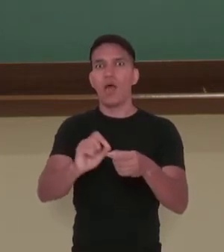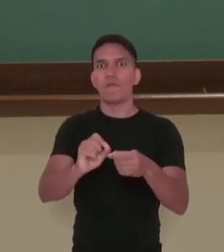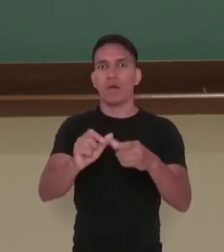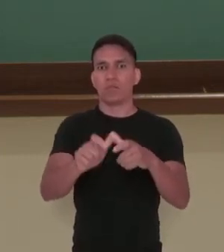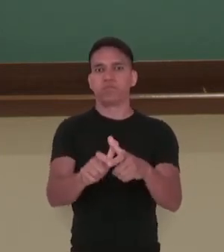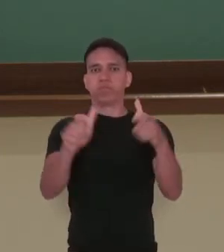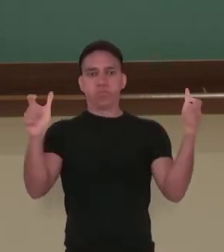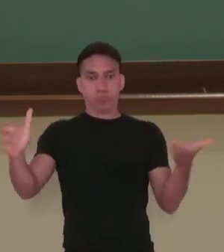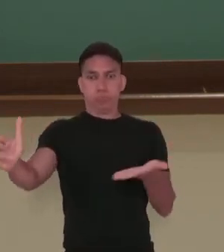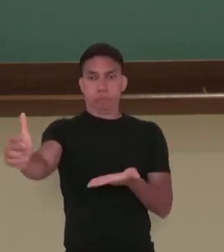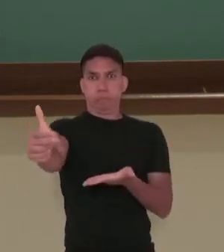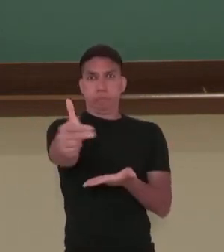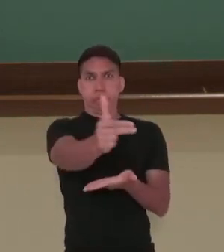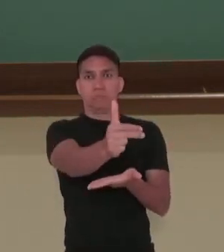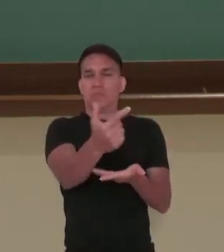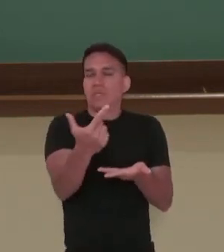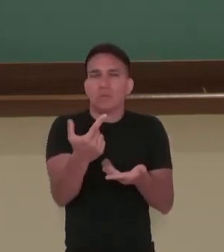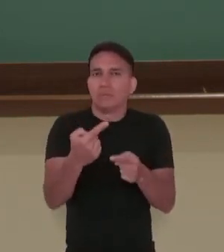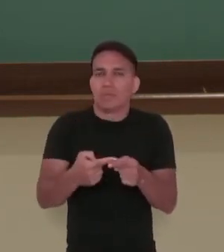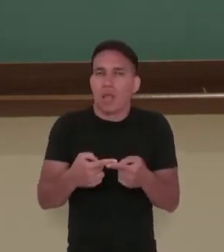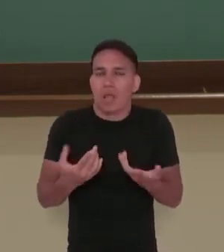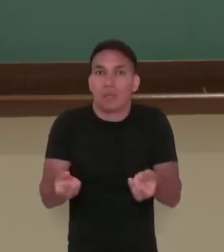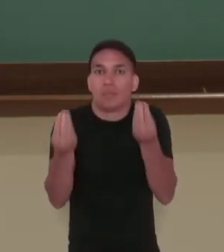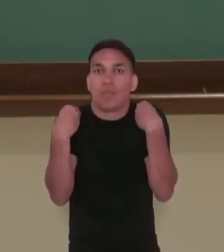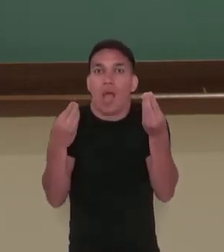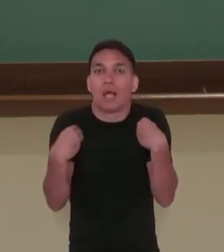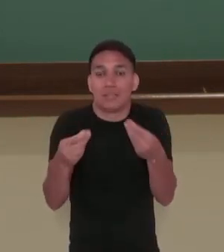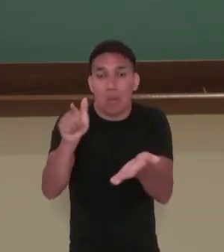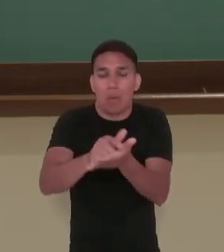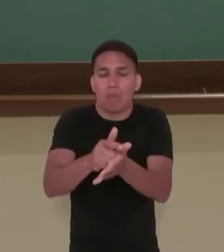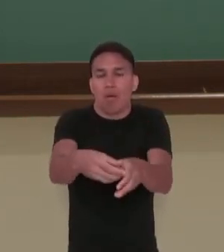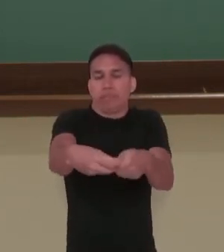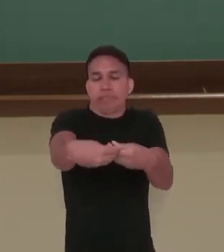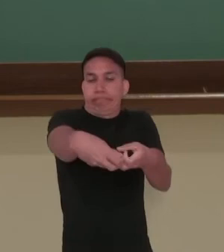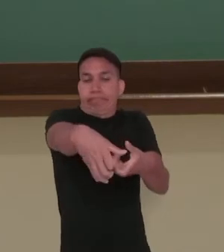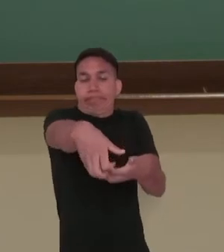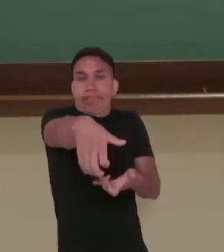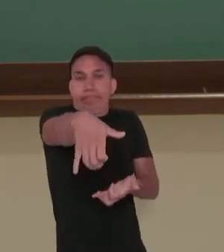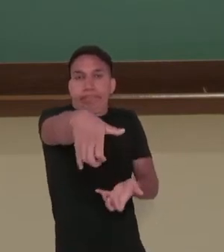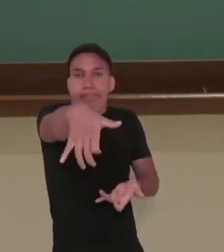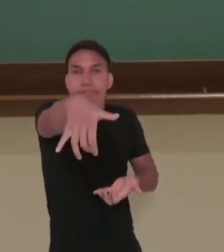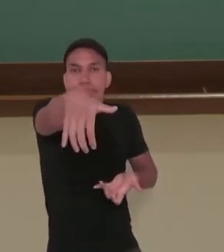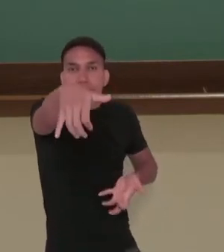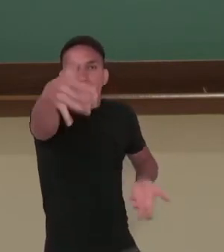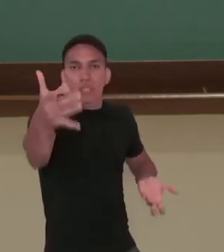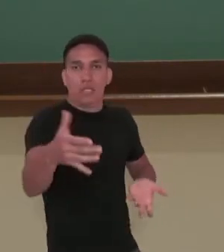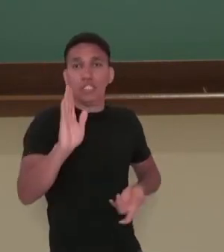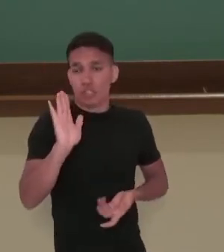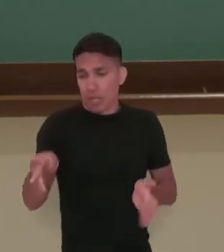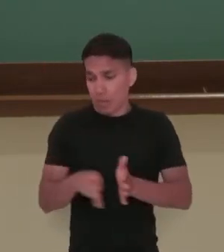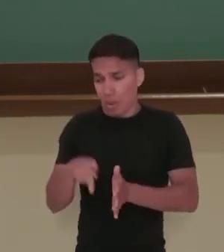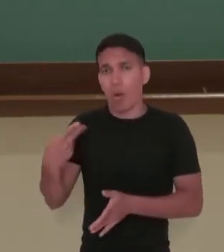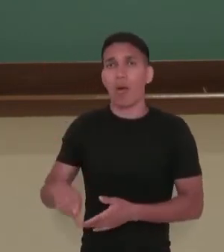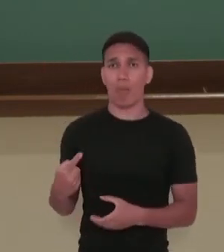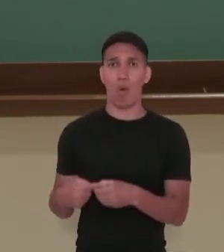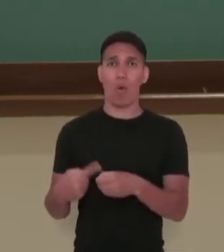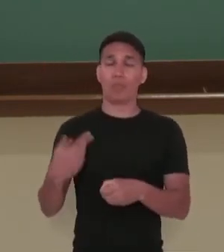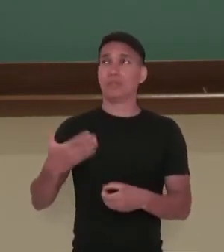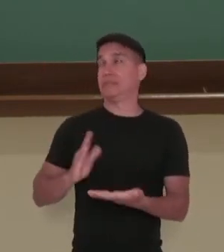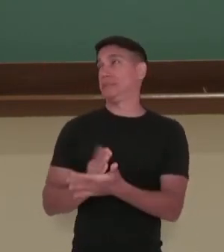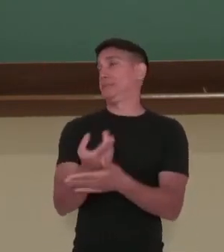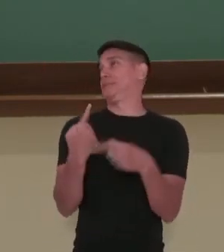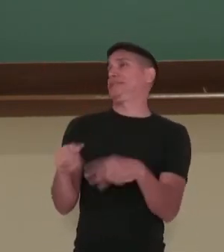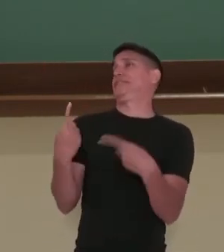ele. Para quê? Imagina o tamanho do papel, né? Uma Curitiba já incomoda muita gente, imagina 2